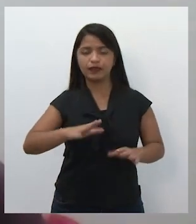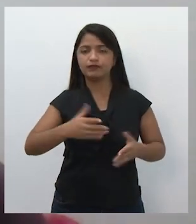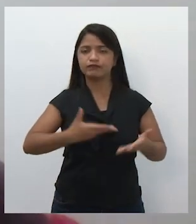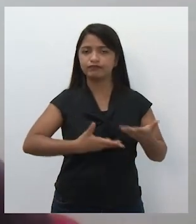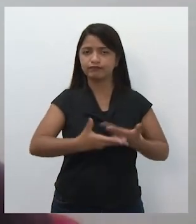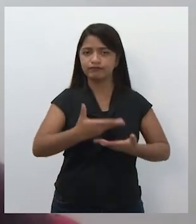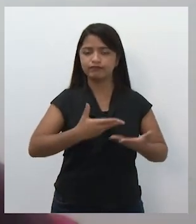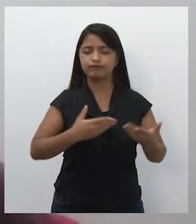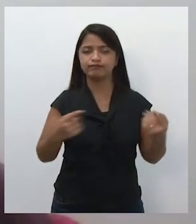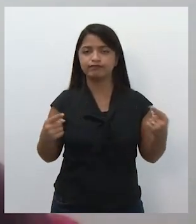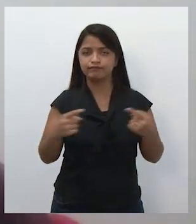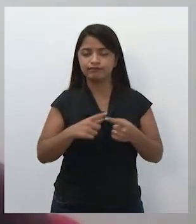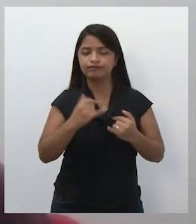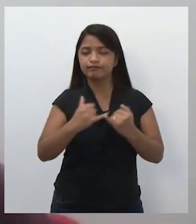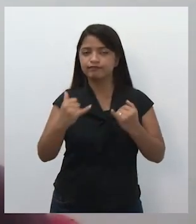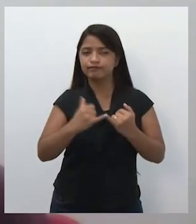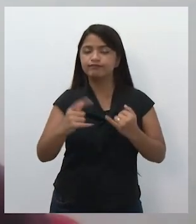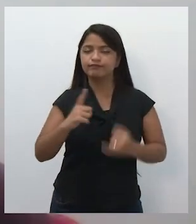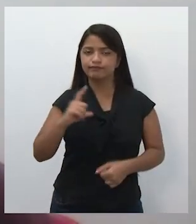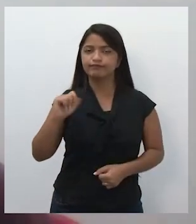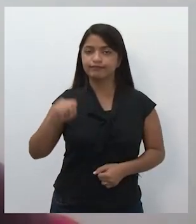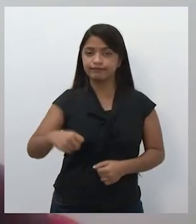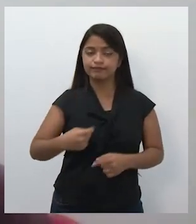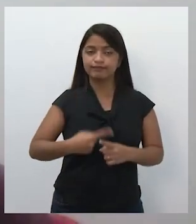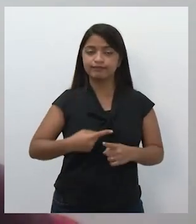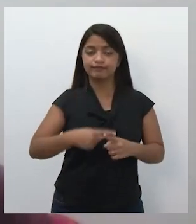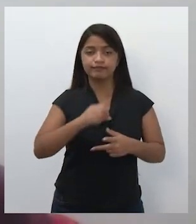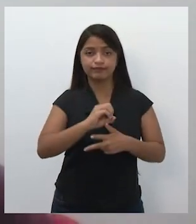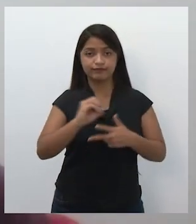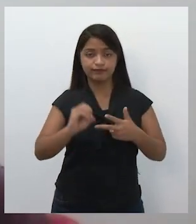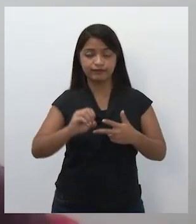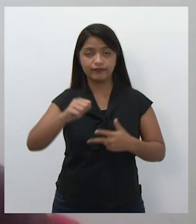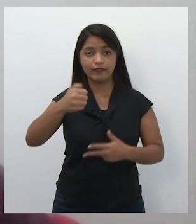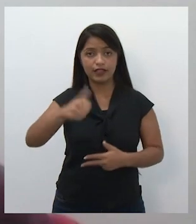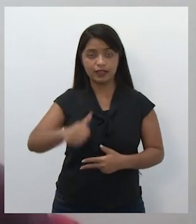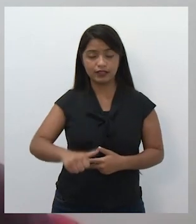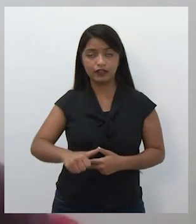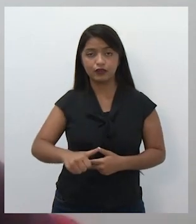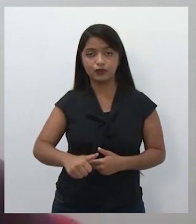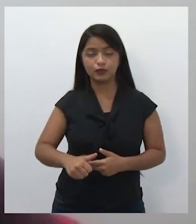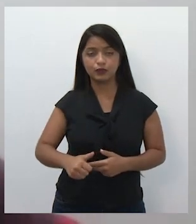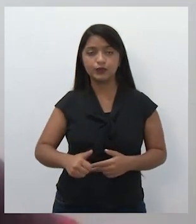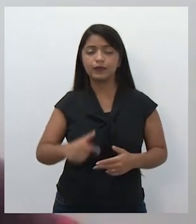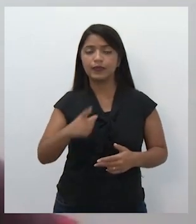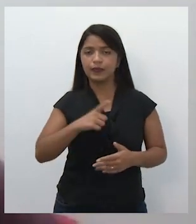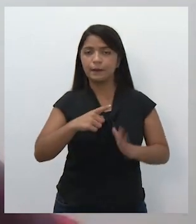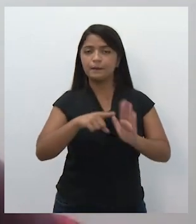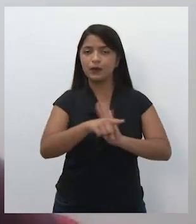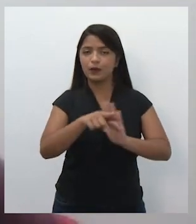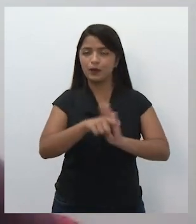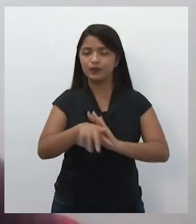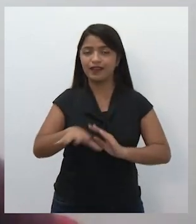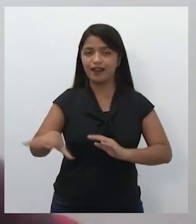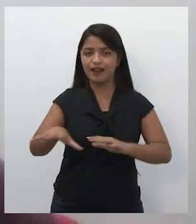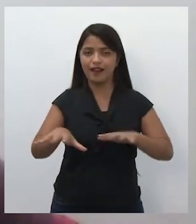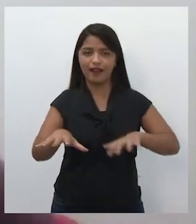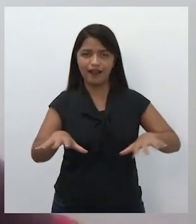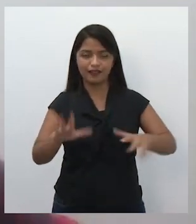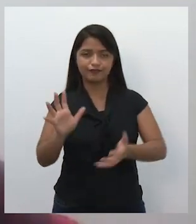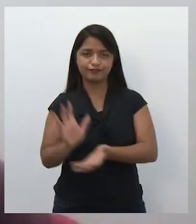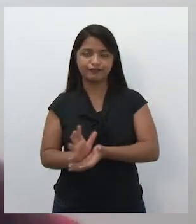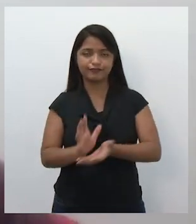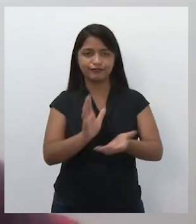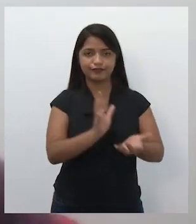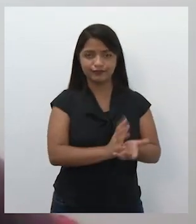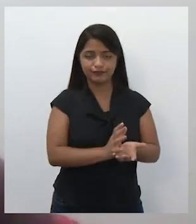certa forma as avaliações do Enem já trabalhavam com essa questão de perguntas que vêm por área, né? Então, isso